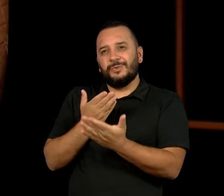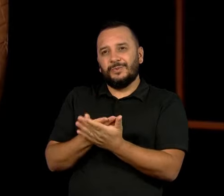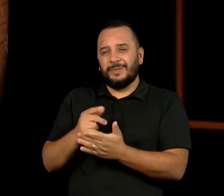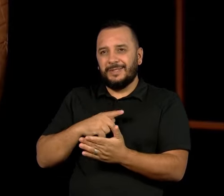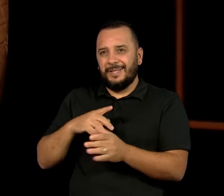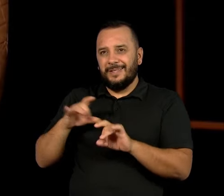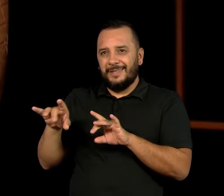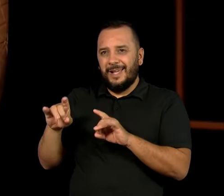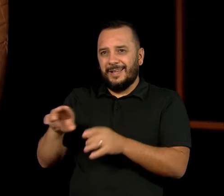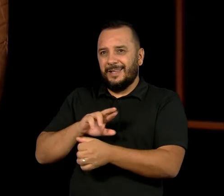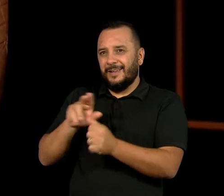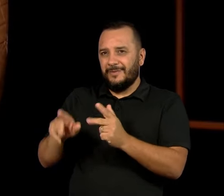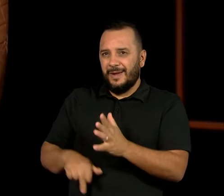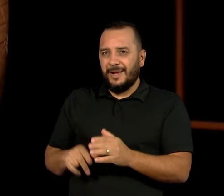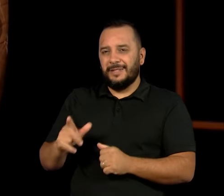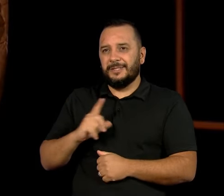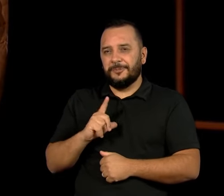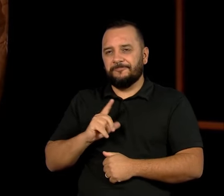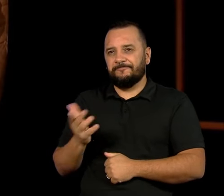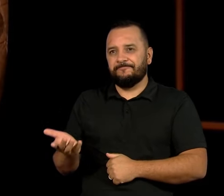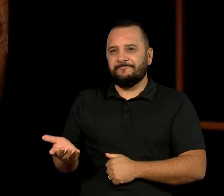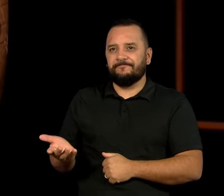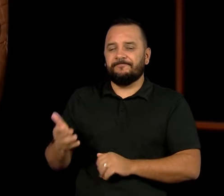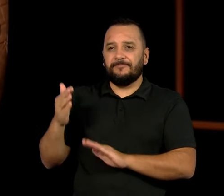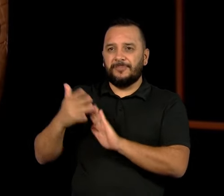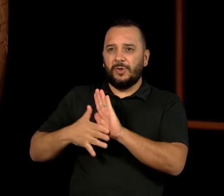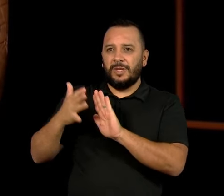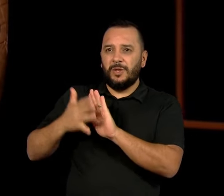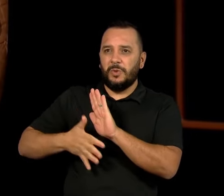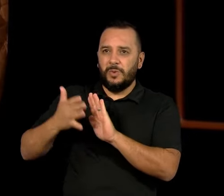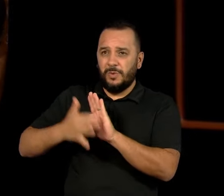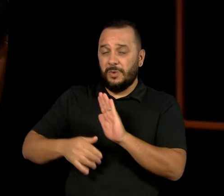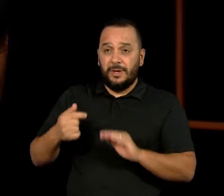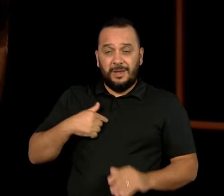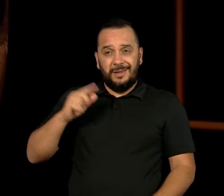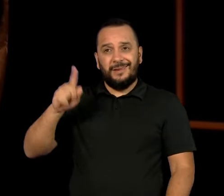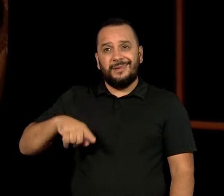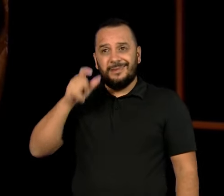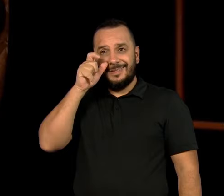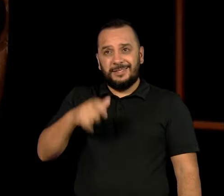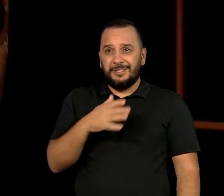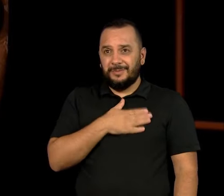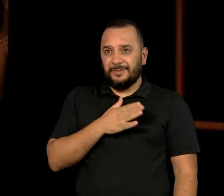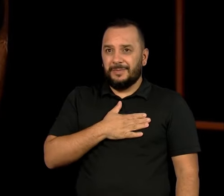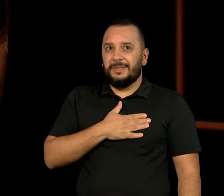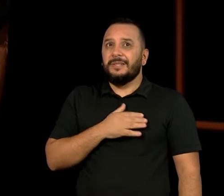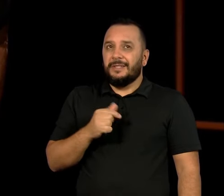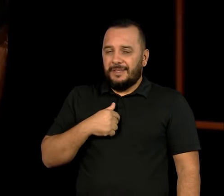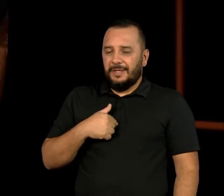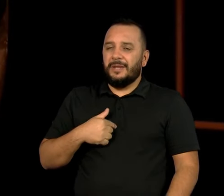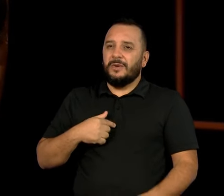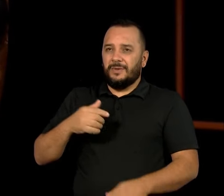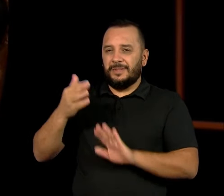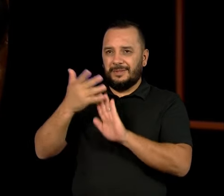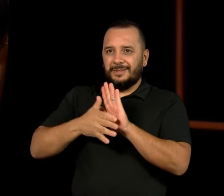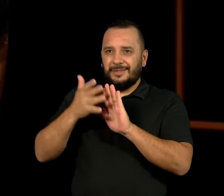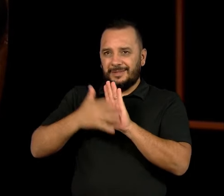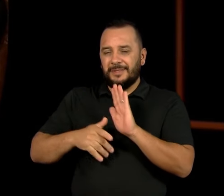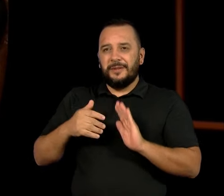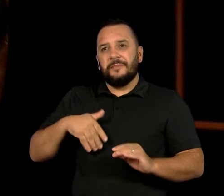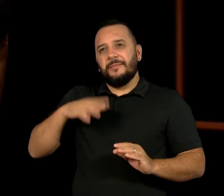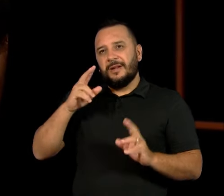diversas técnicas. E foi muito interessante para mim. Hoje em dia eu me considero um roteirista muito